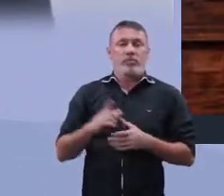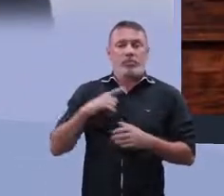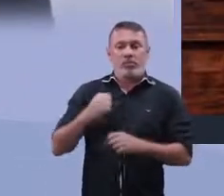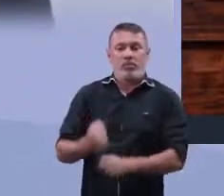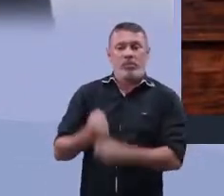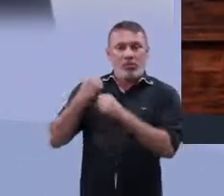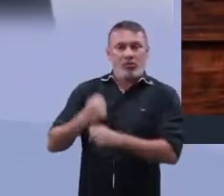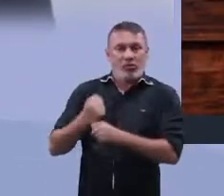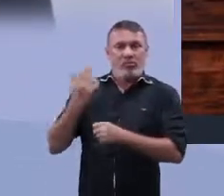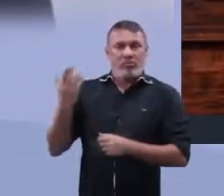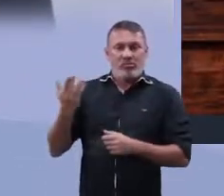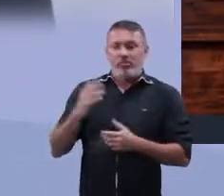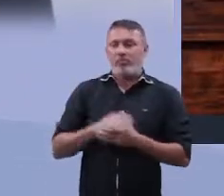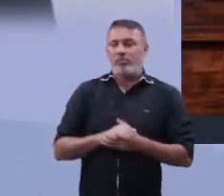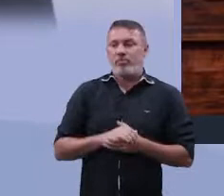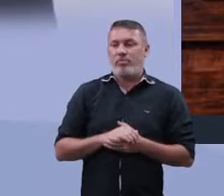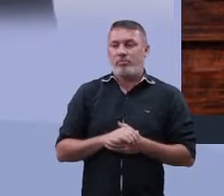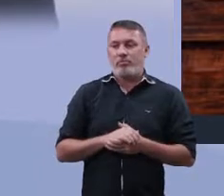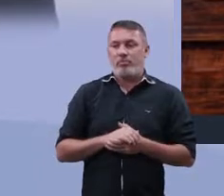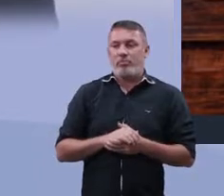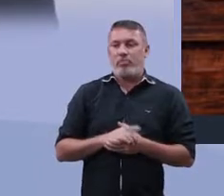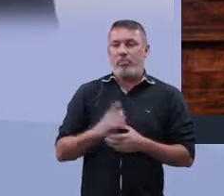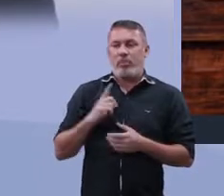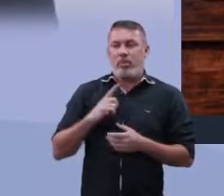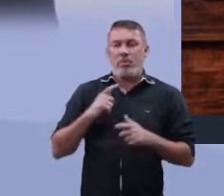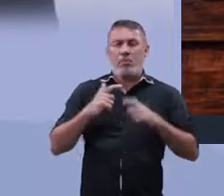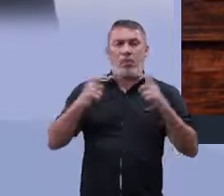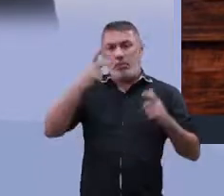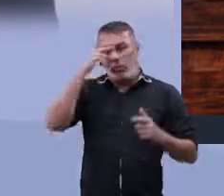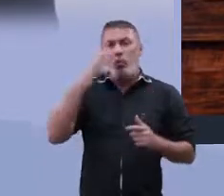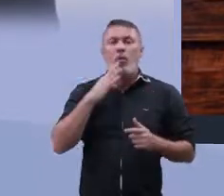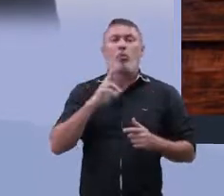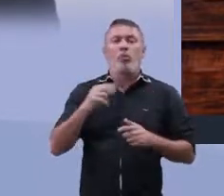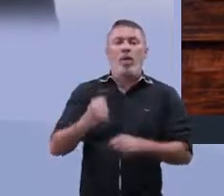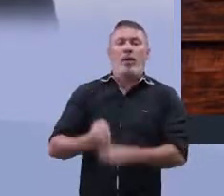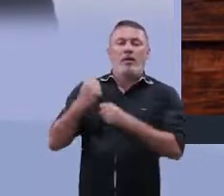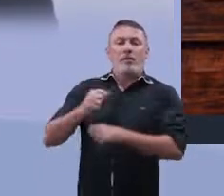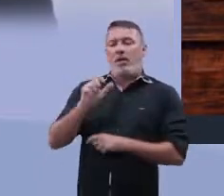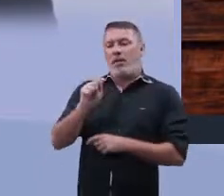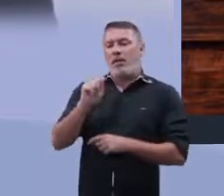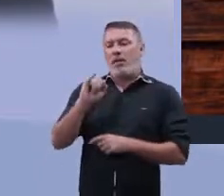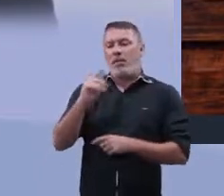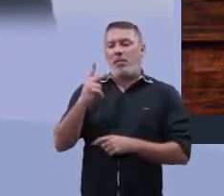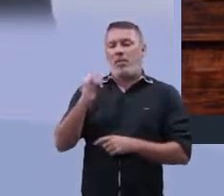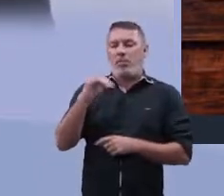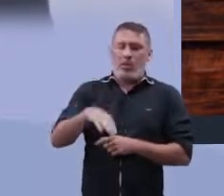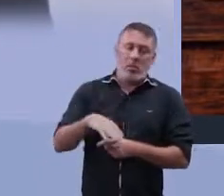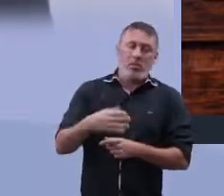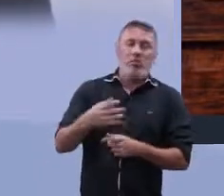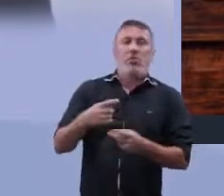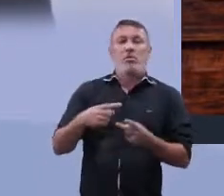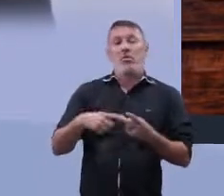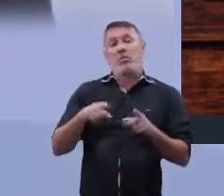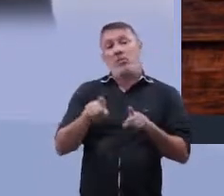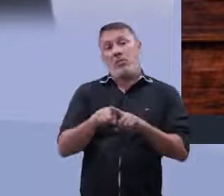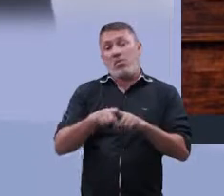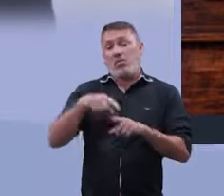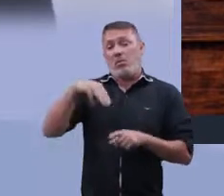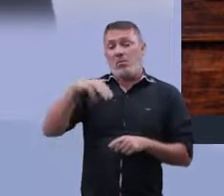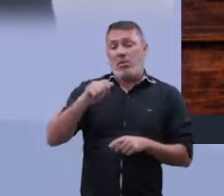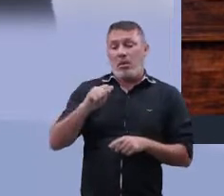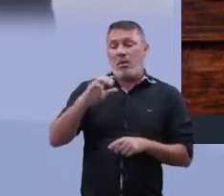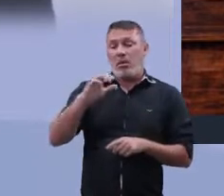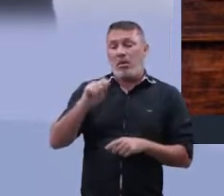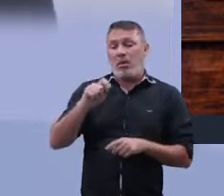Também temos essa raiz, né, que a maioria das pessoas conhece, que é o aipim ou a macaxeira, né, que